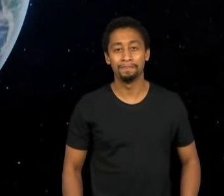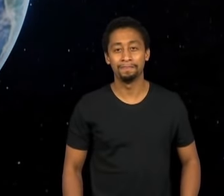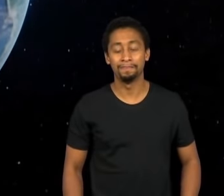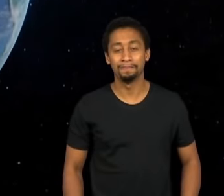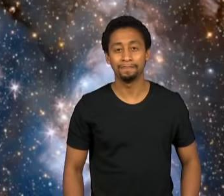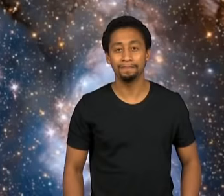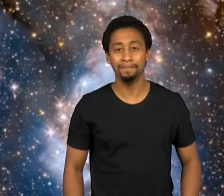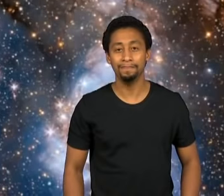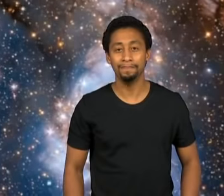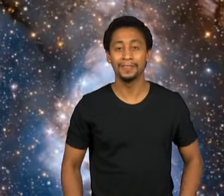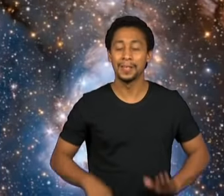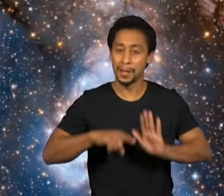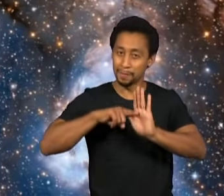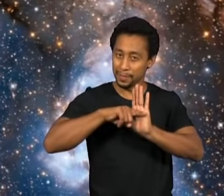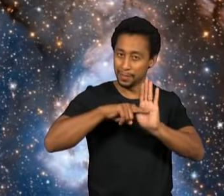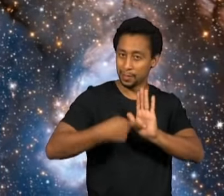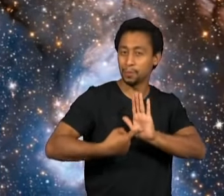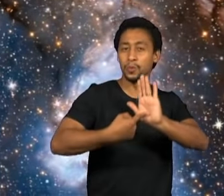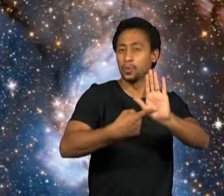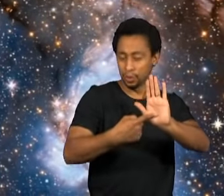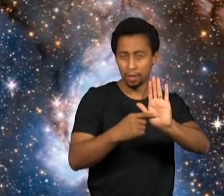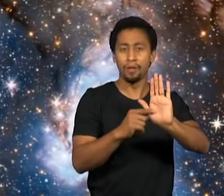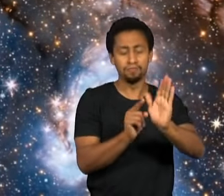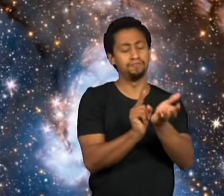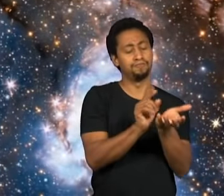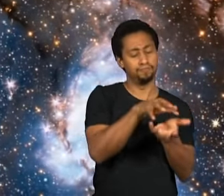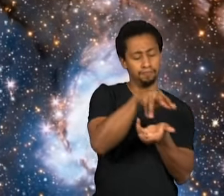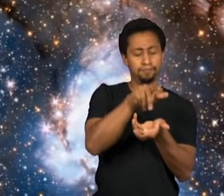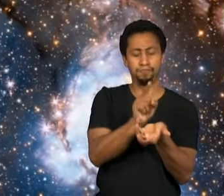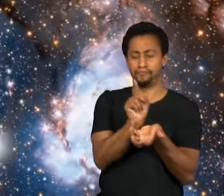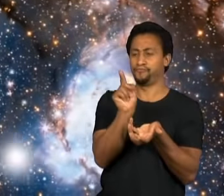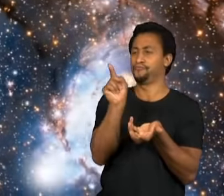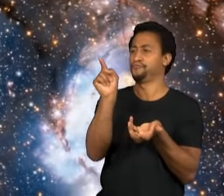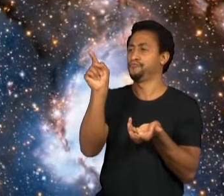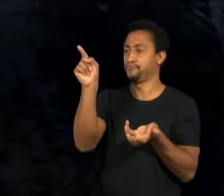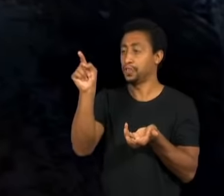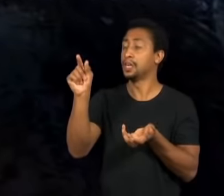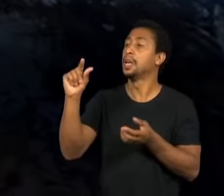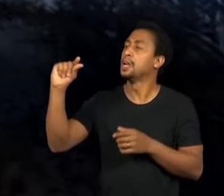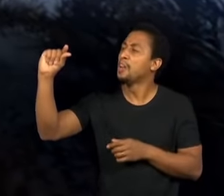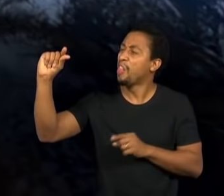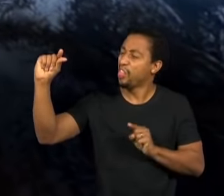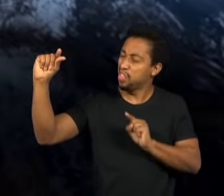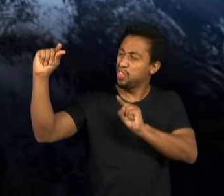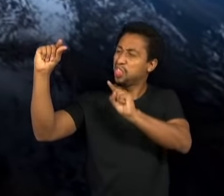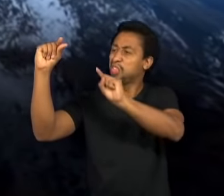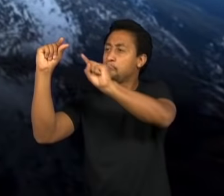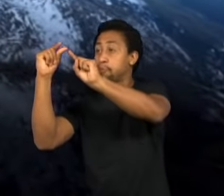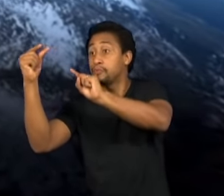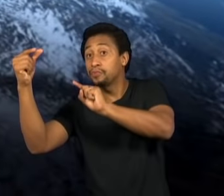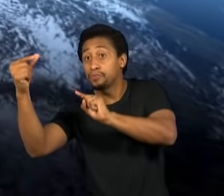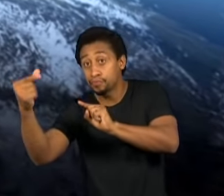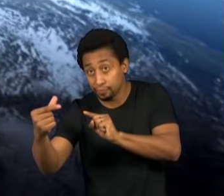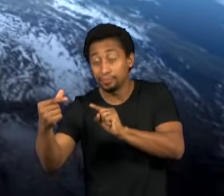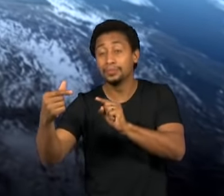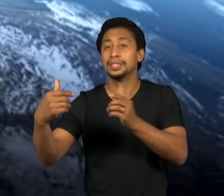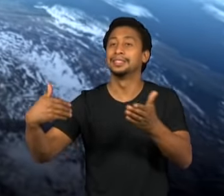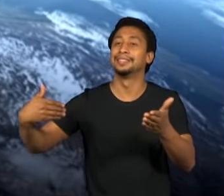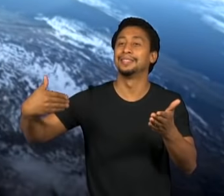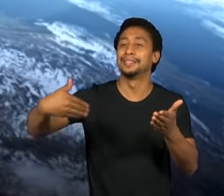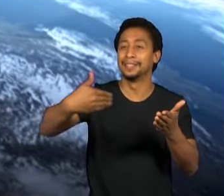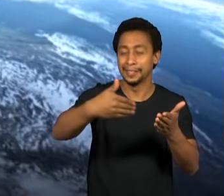Os resultados da missão DART só serão conhecidos em 2027. Se der certo, seremos capazes